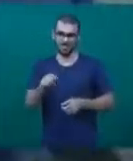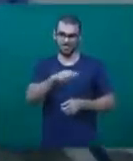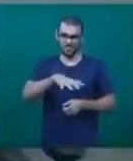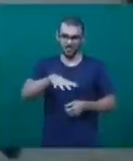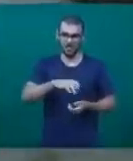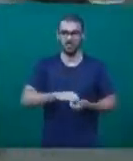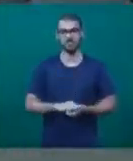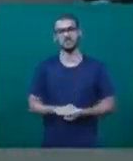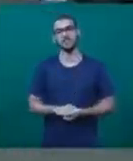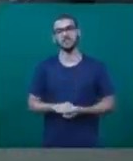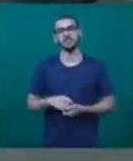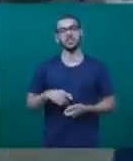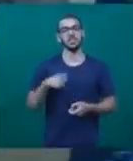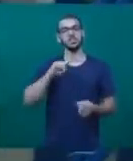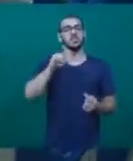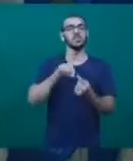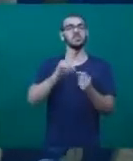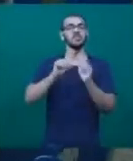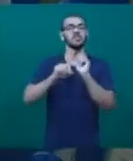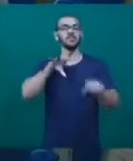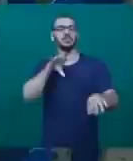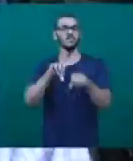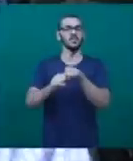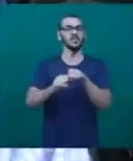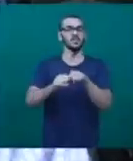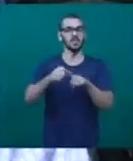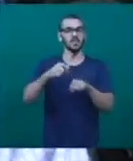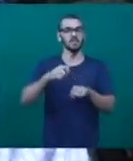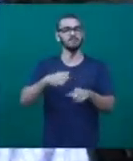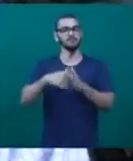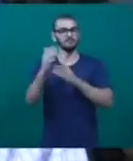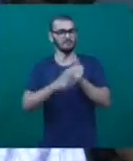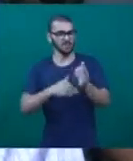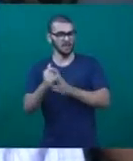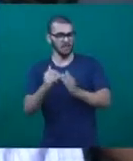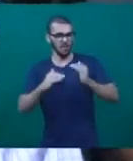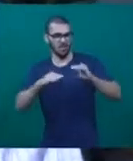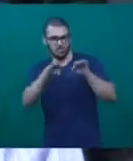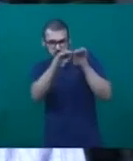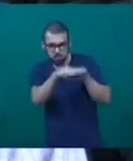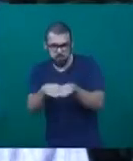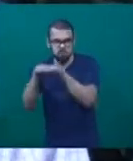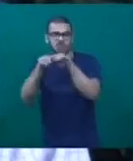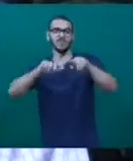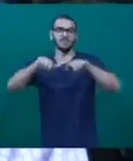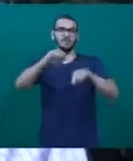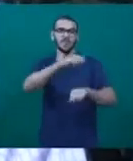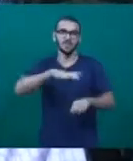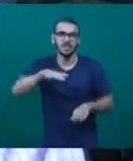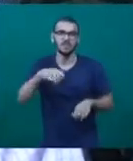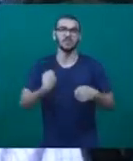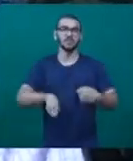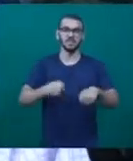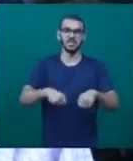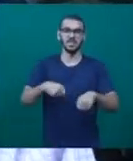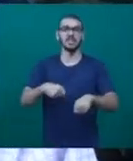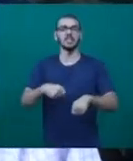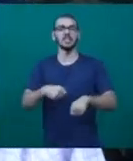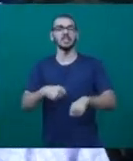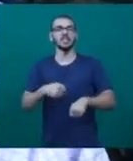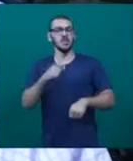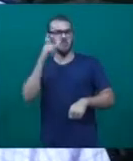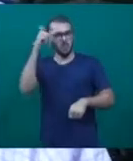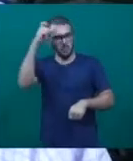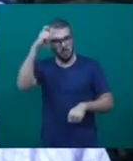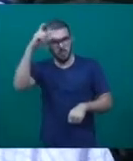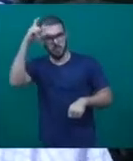O objetivo do nosso curso é formar um profissional à altura do nosso mercado de trabalho, onde ele sai daqui com conhecimento, capacidade e